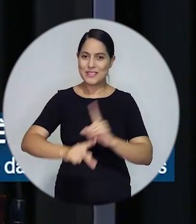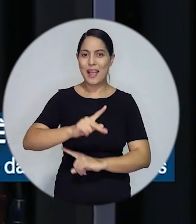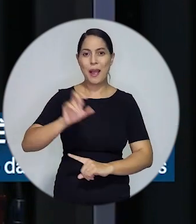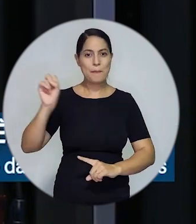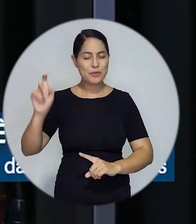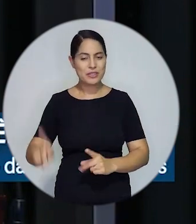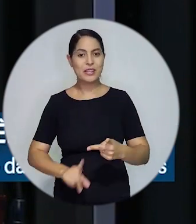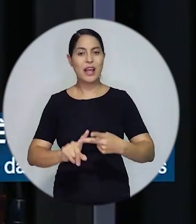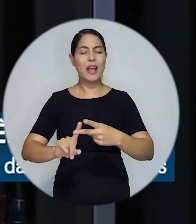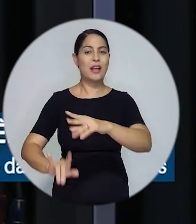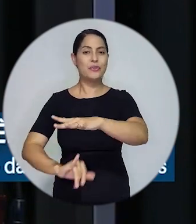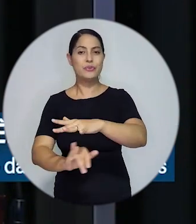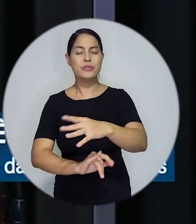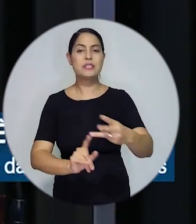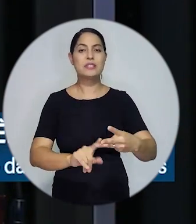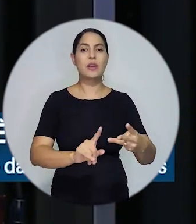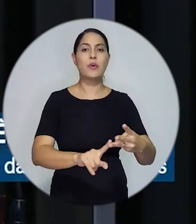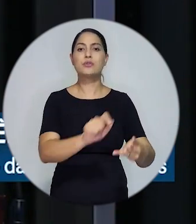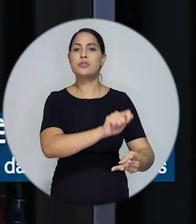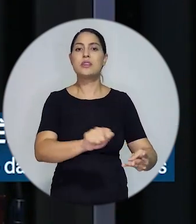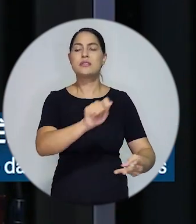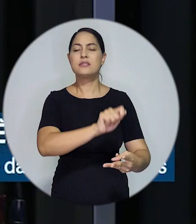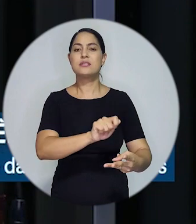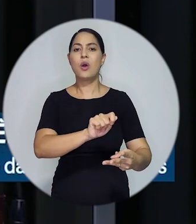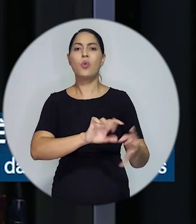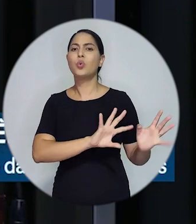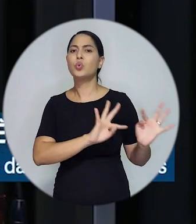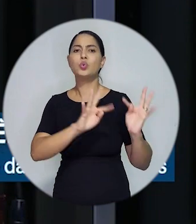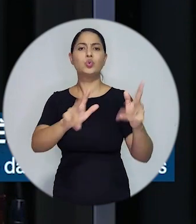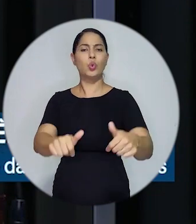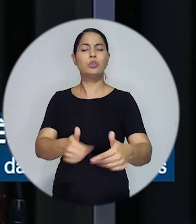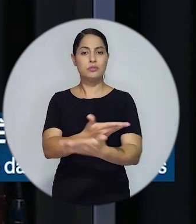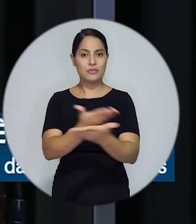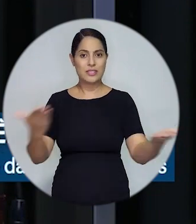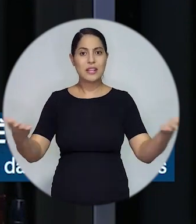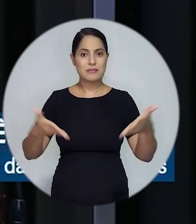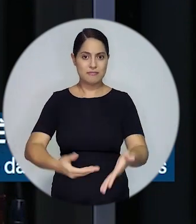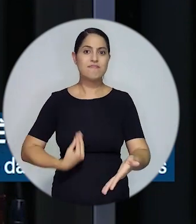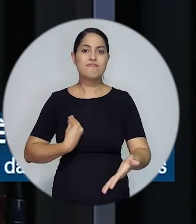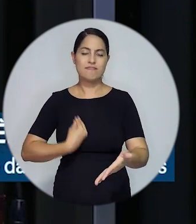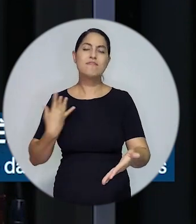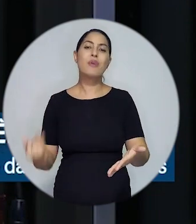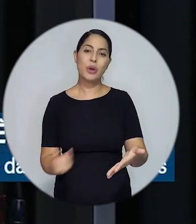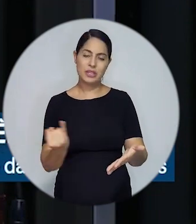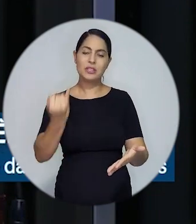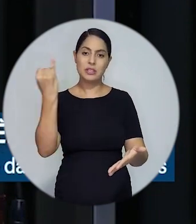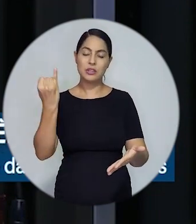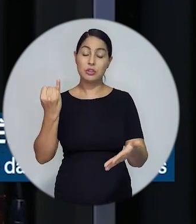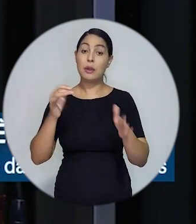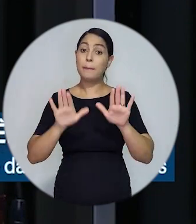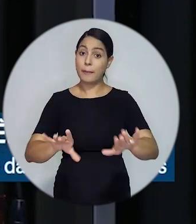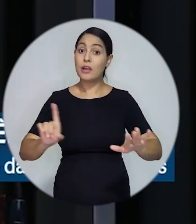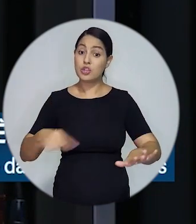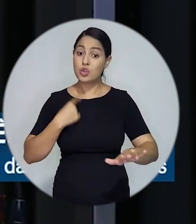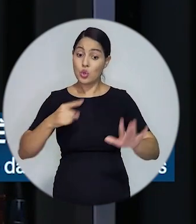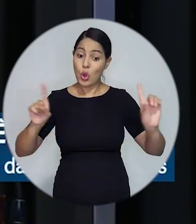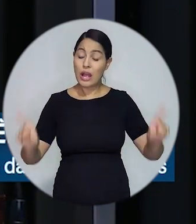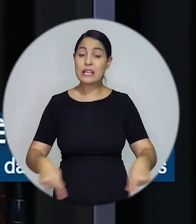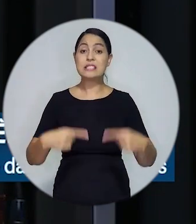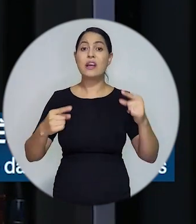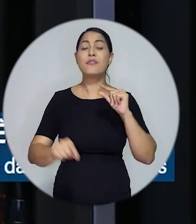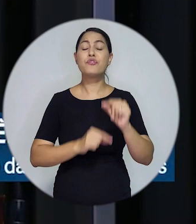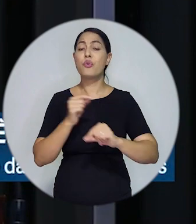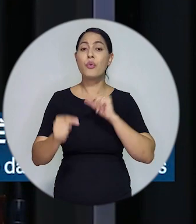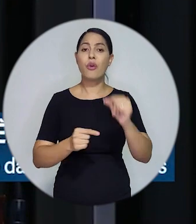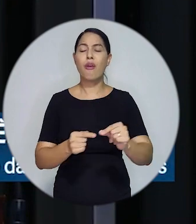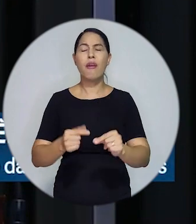de todos vocês aposentados e de todas as associações e instituições relacionadas à garantia desse direito, mas também nos traz